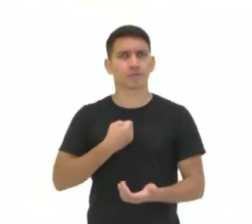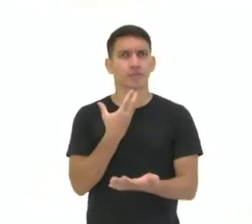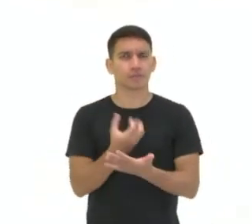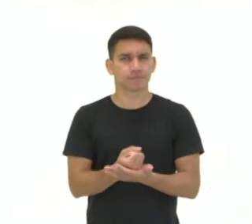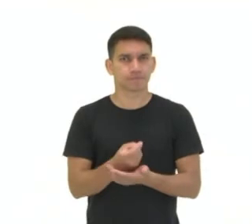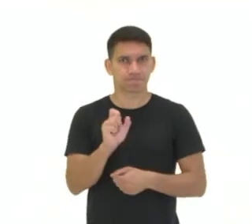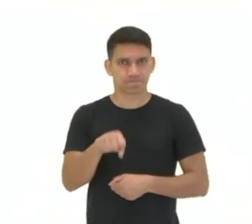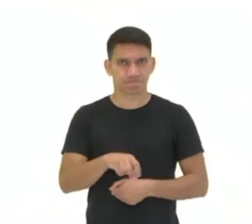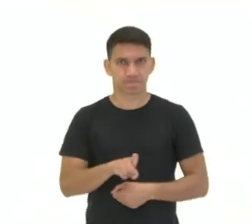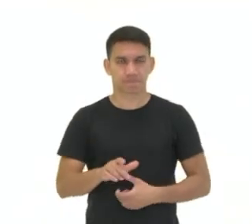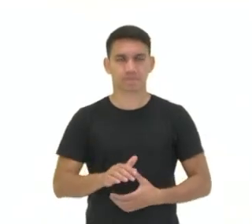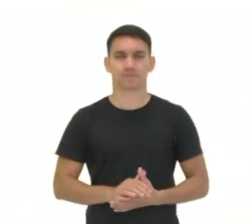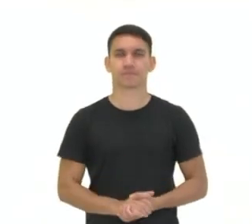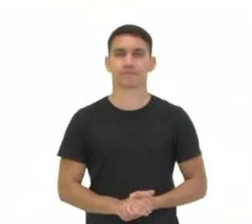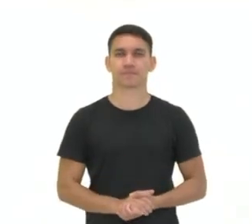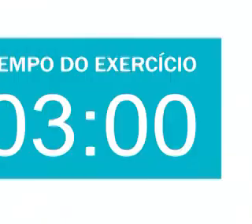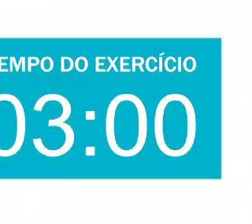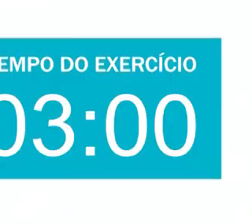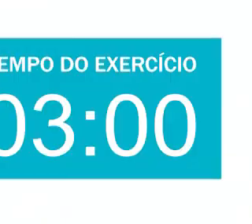Já voltamos.